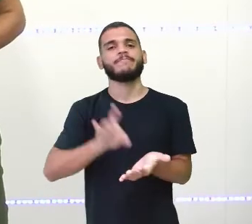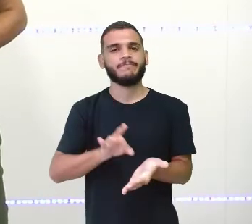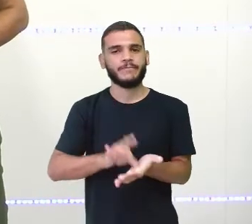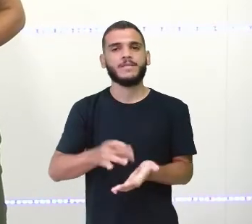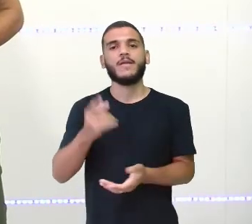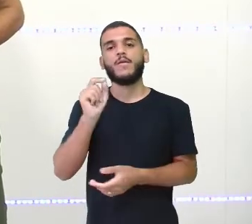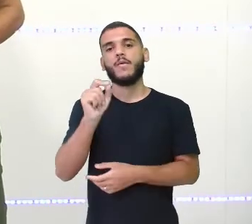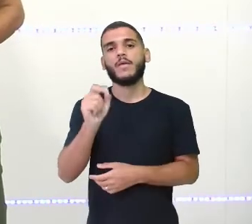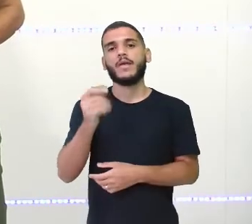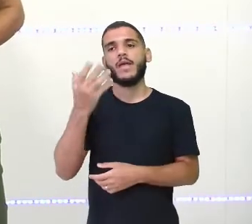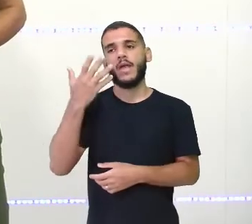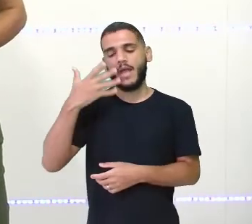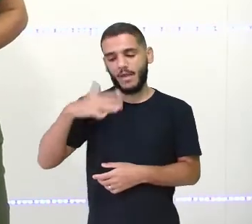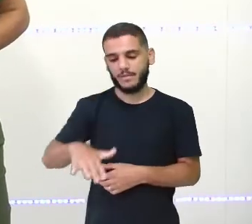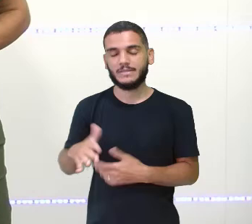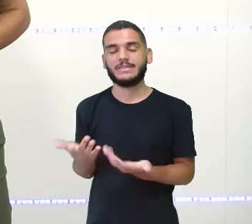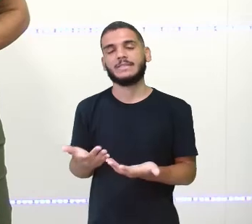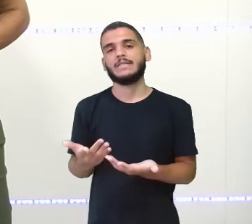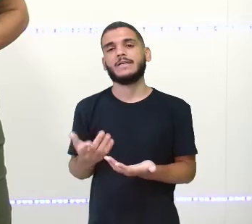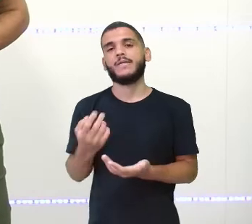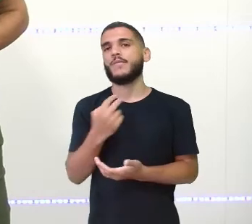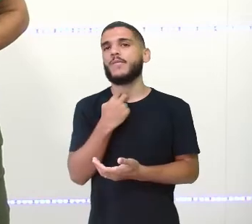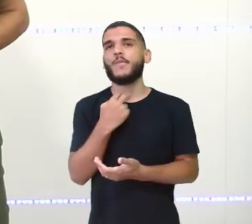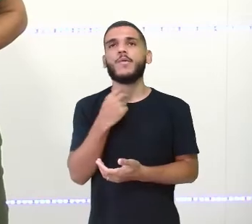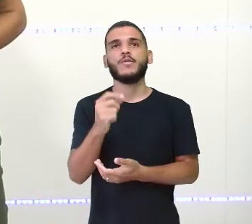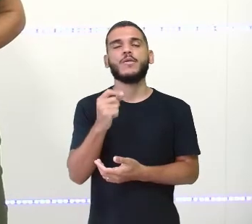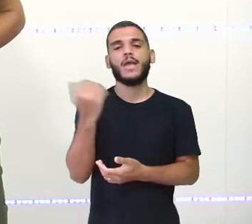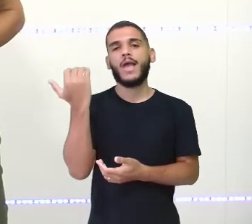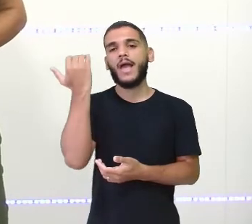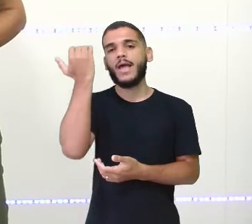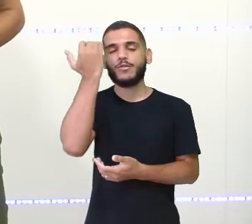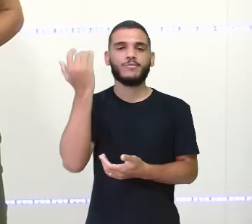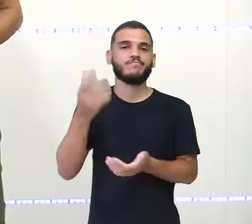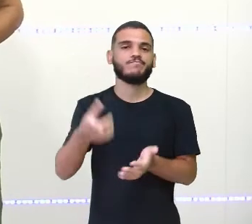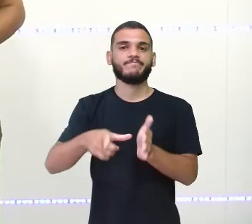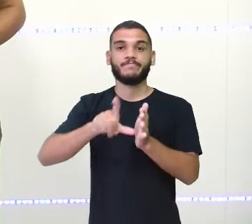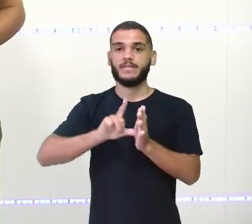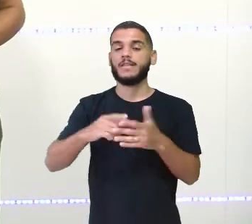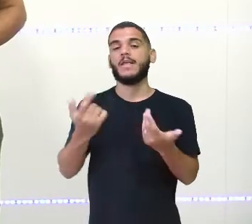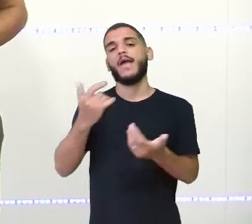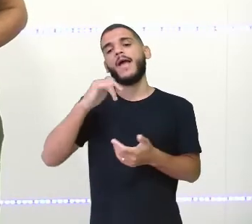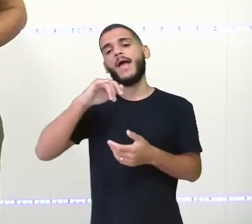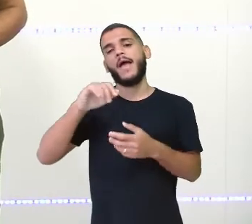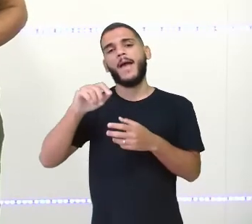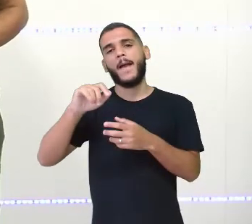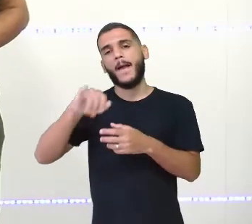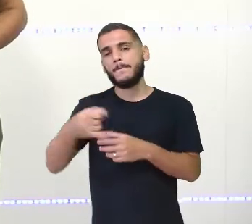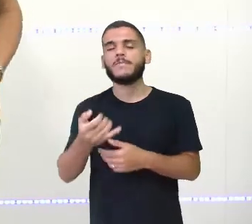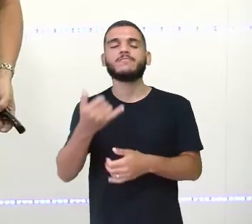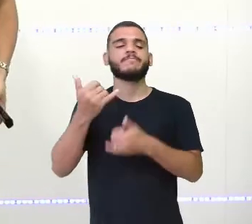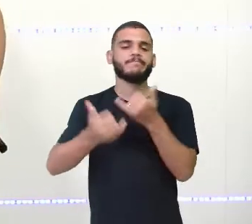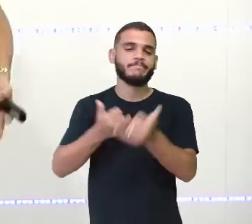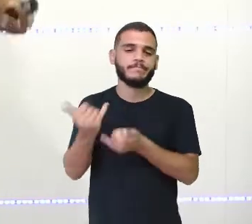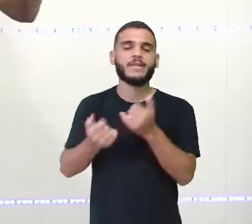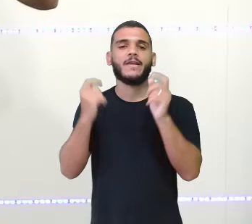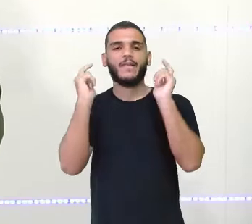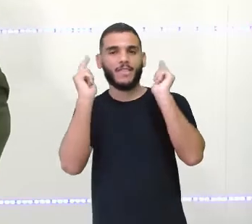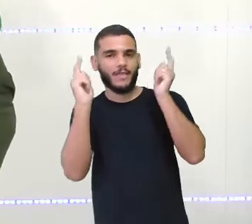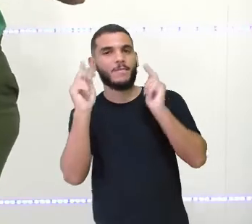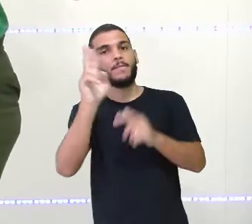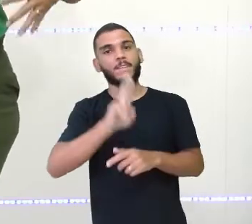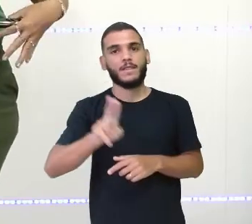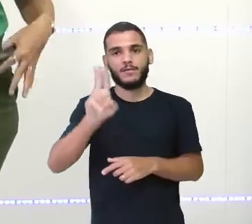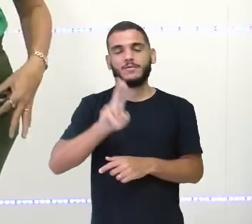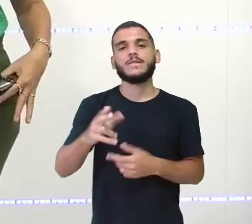infância, hein? Nada de querer ser adulto em miniatura antes do tempo, hein, gente? Aproveitem, brinquem, divirtam-se, usem roupa